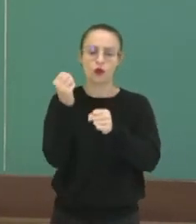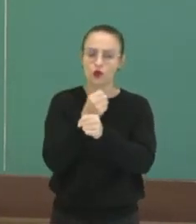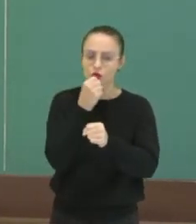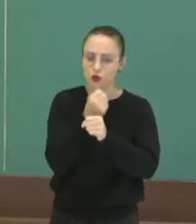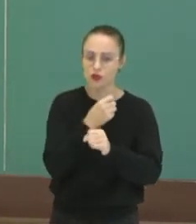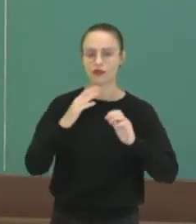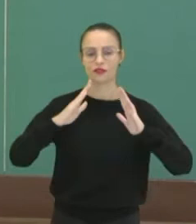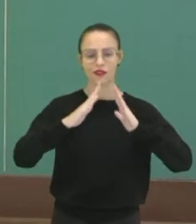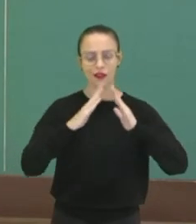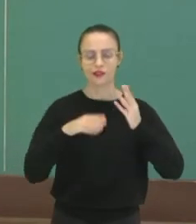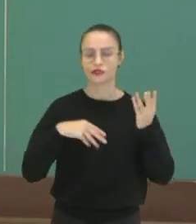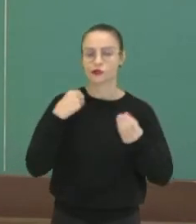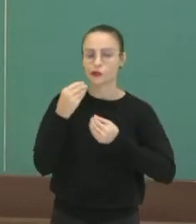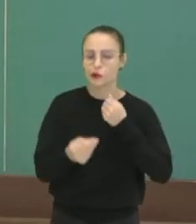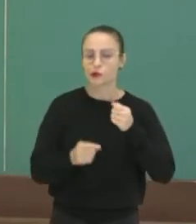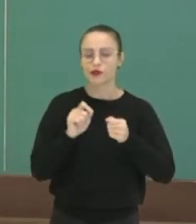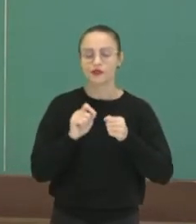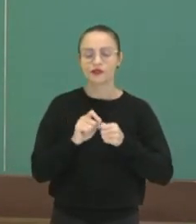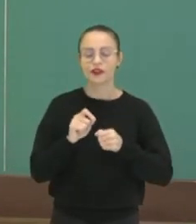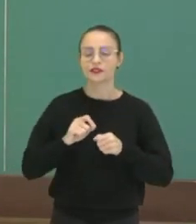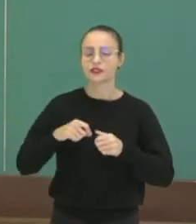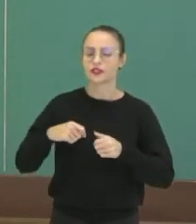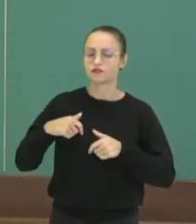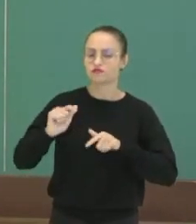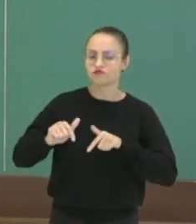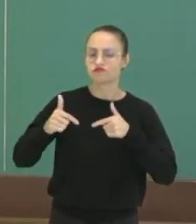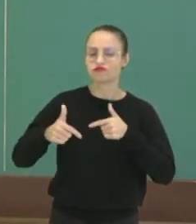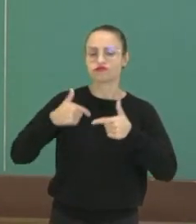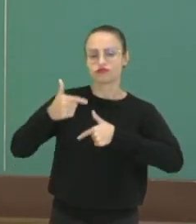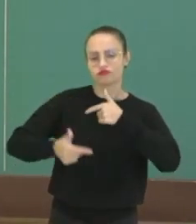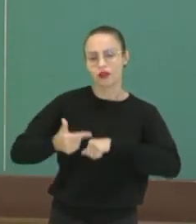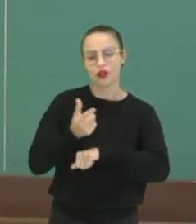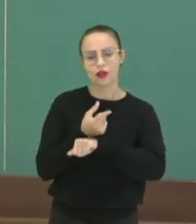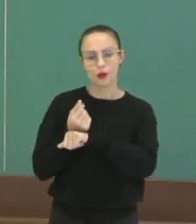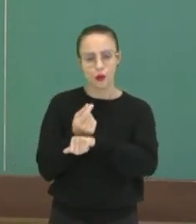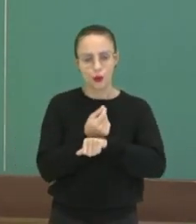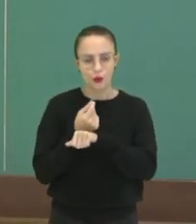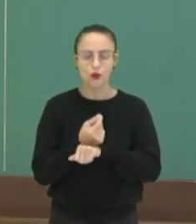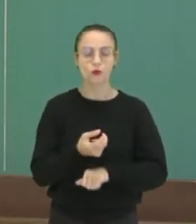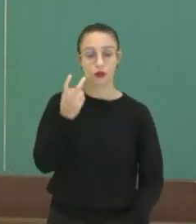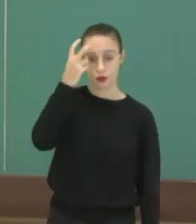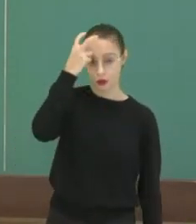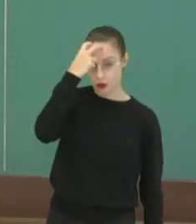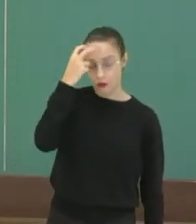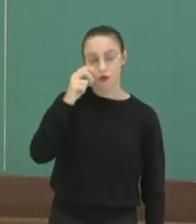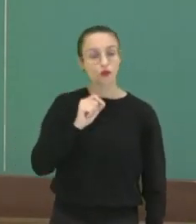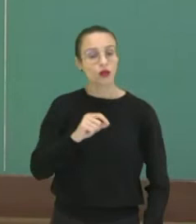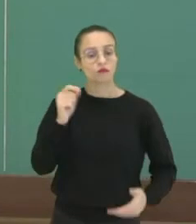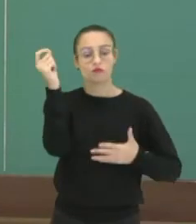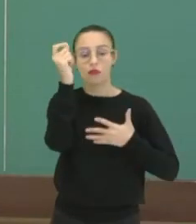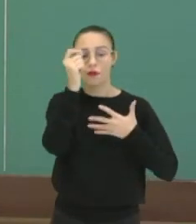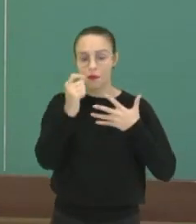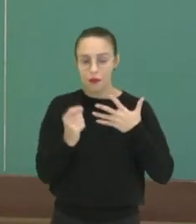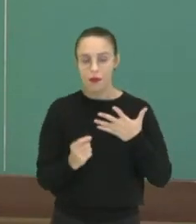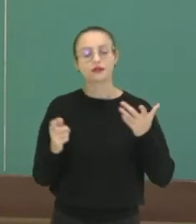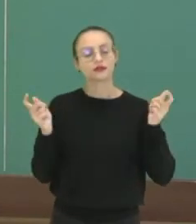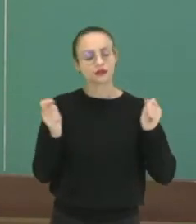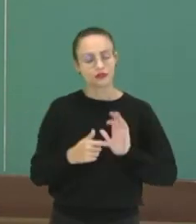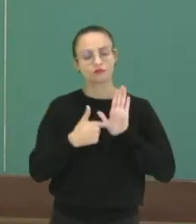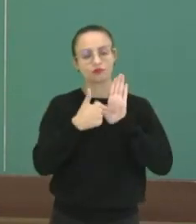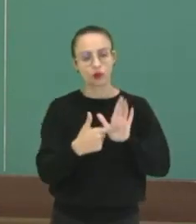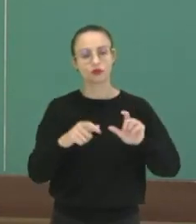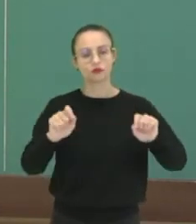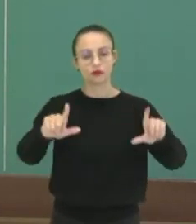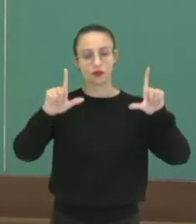na forma de desenvolver suas atividades econômicas, tudo isso pode ser, suas atividades culturais, tudo isso pode ser mostrado através